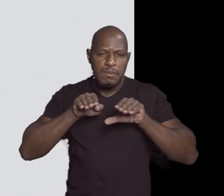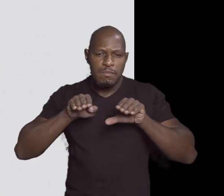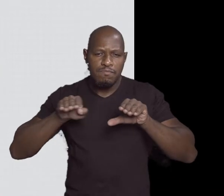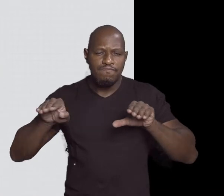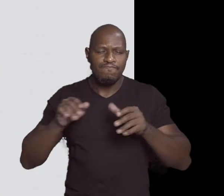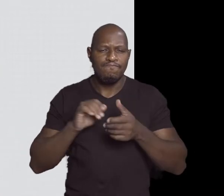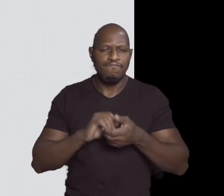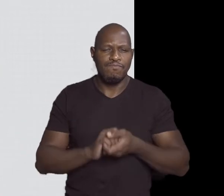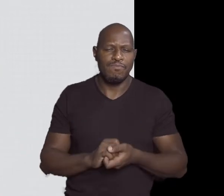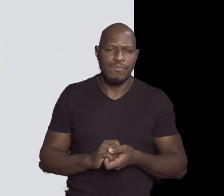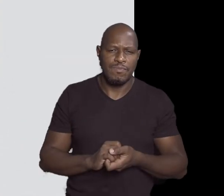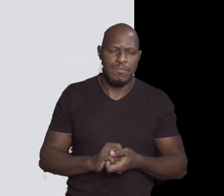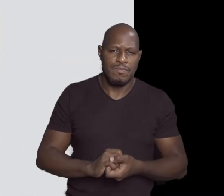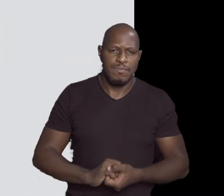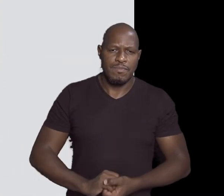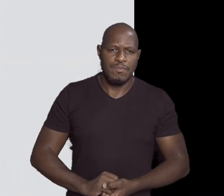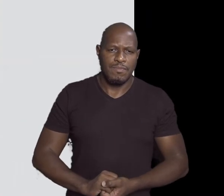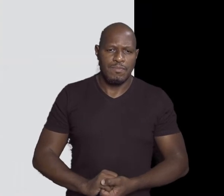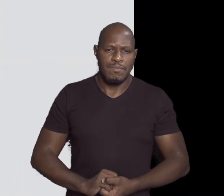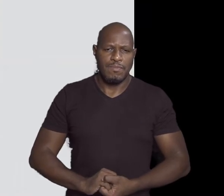Então,